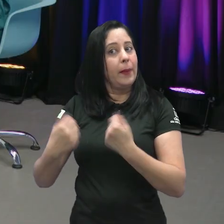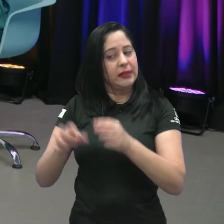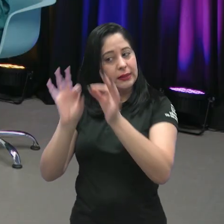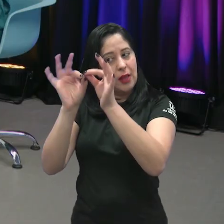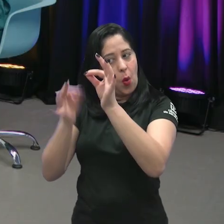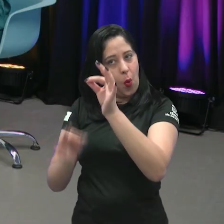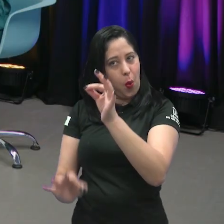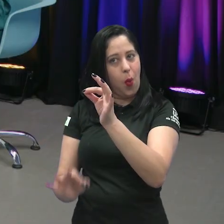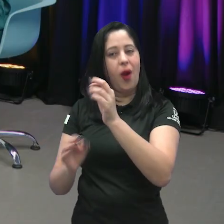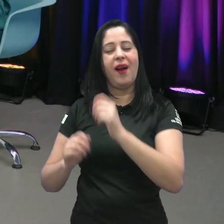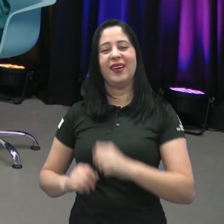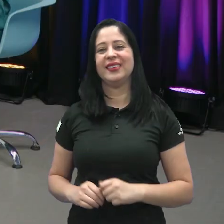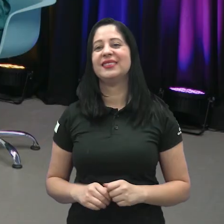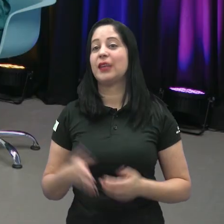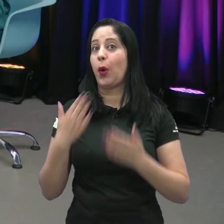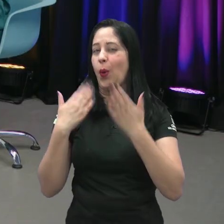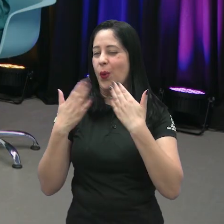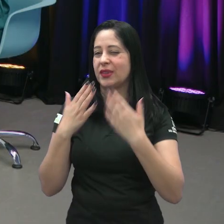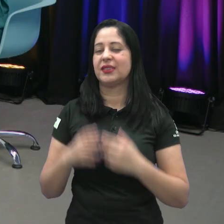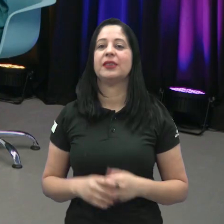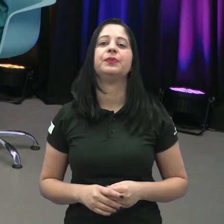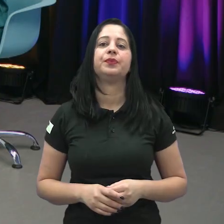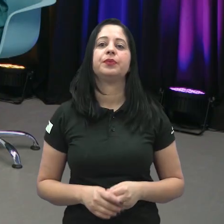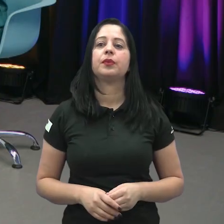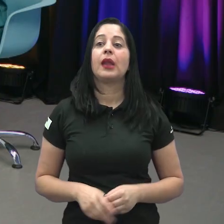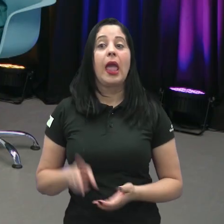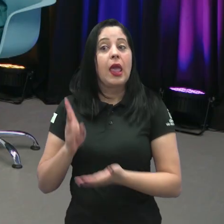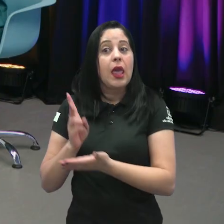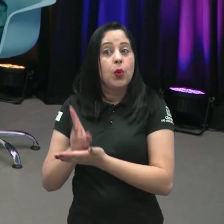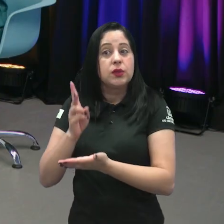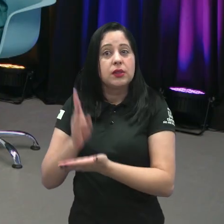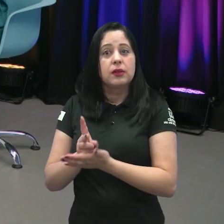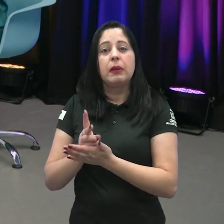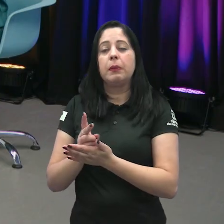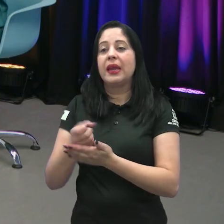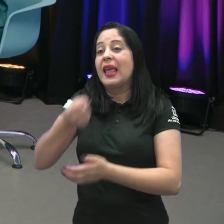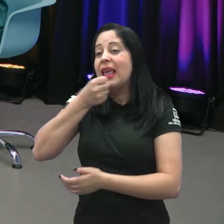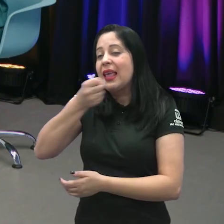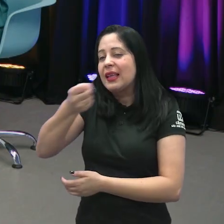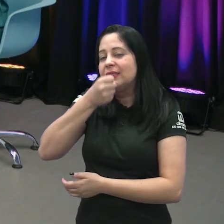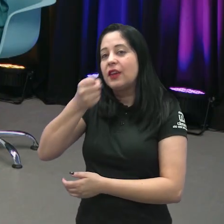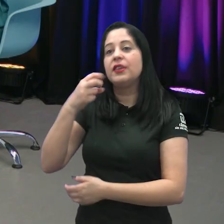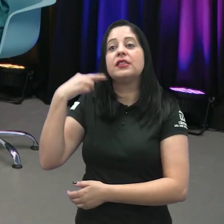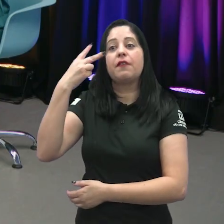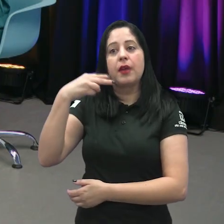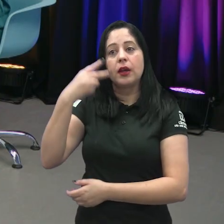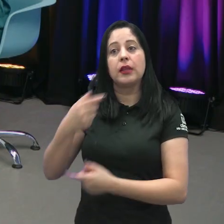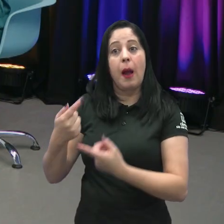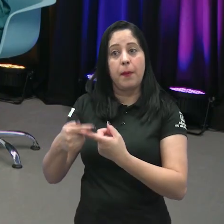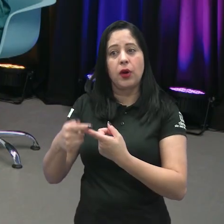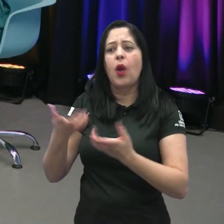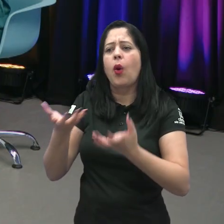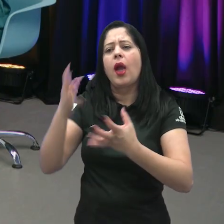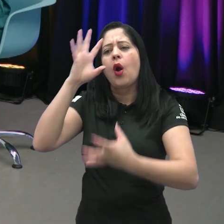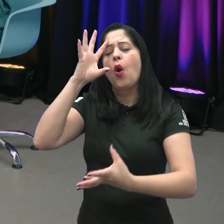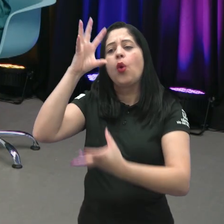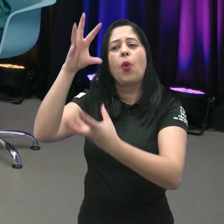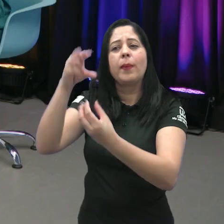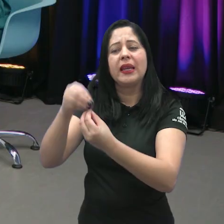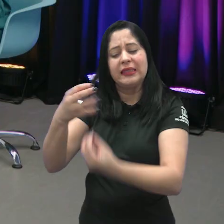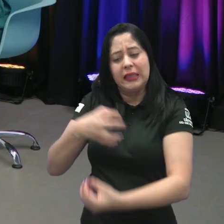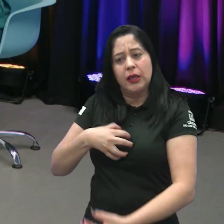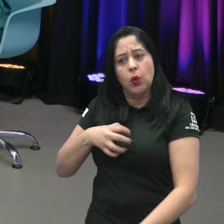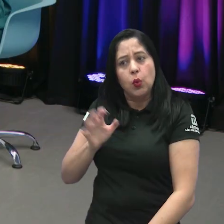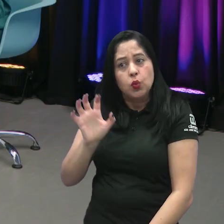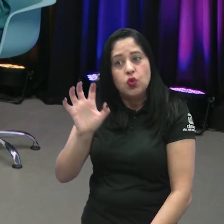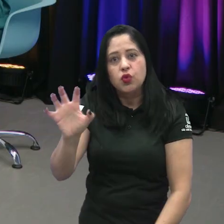dobrar o quadro, porque é mais tempo ainda para a gente falar. A gente sempre traz o vereador para além desse lugar dele de autoridade e